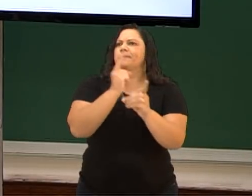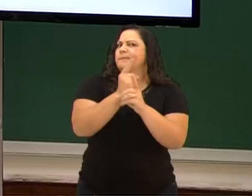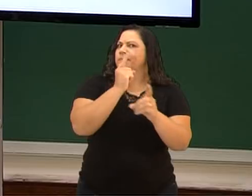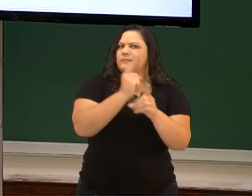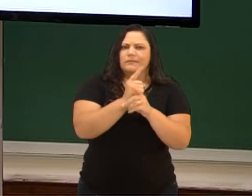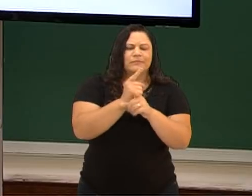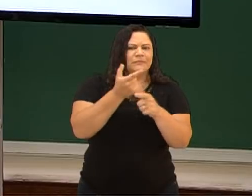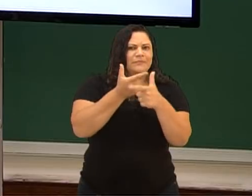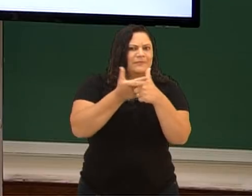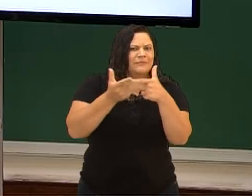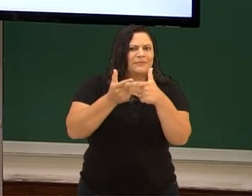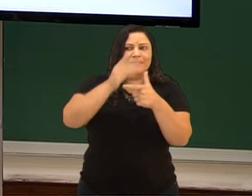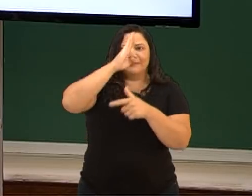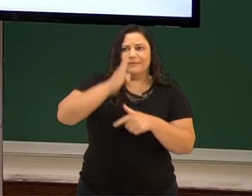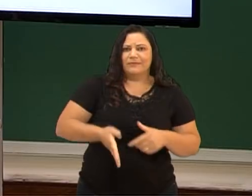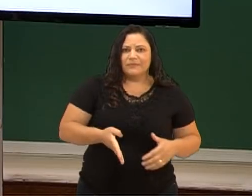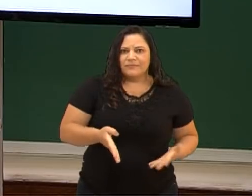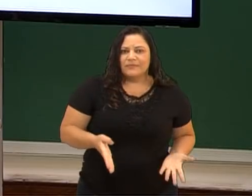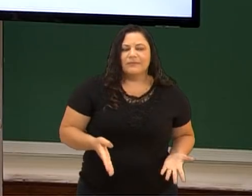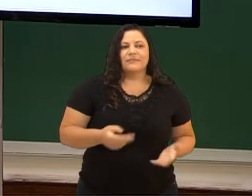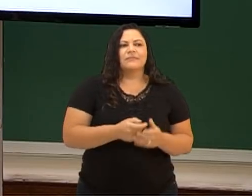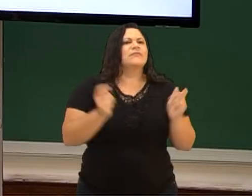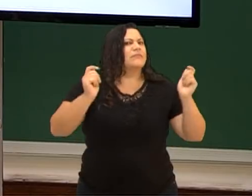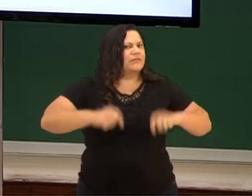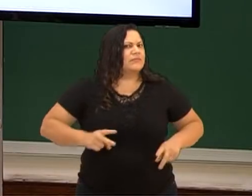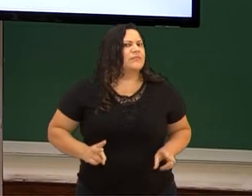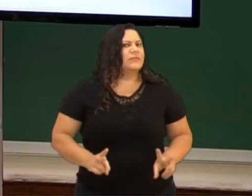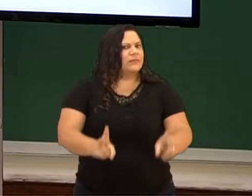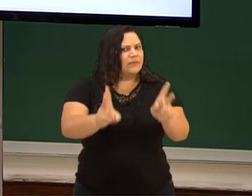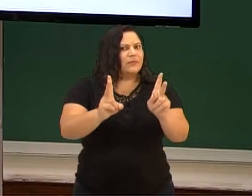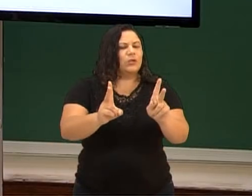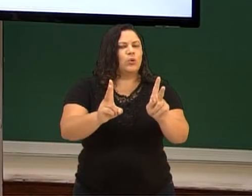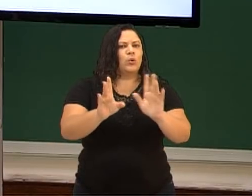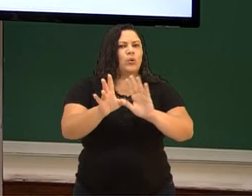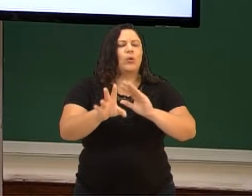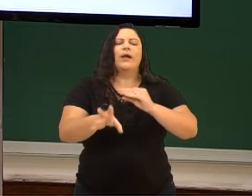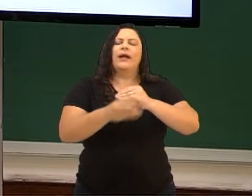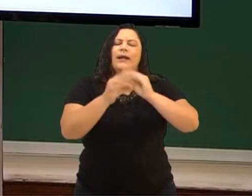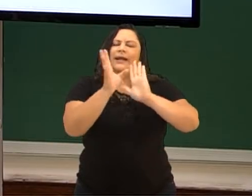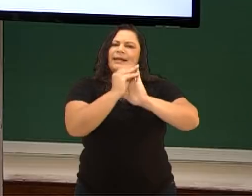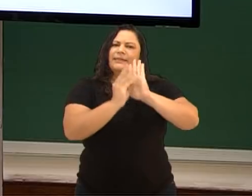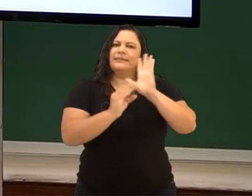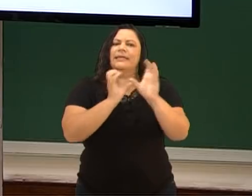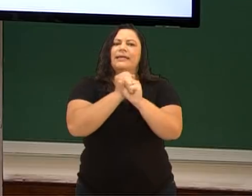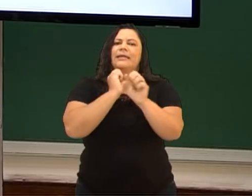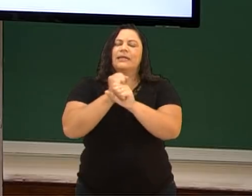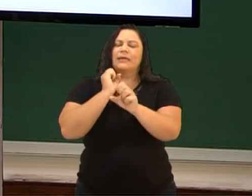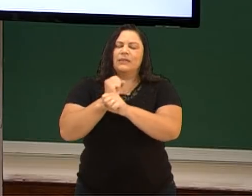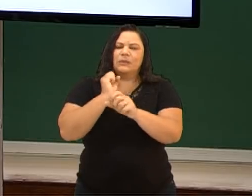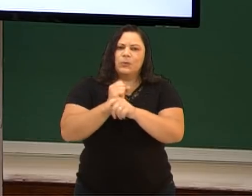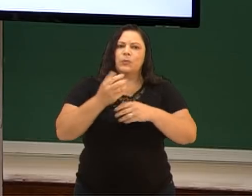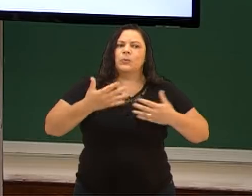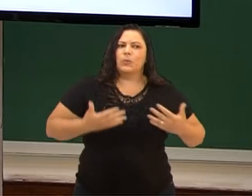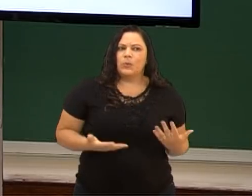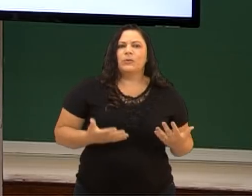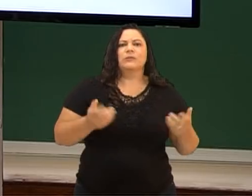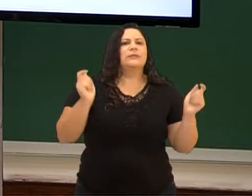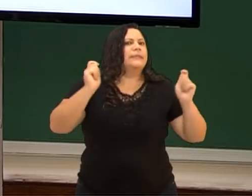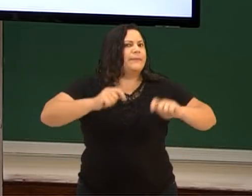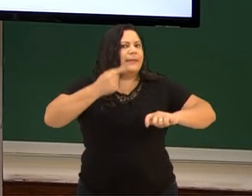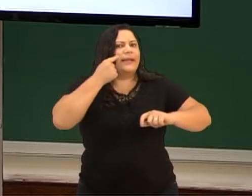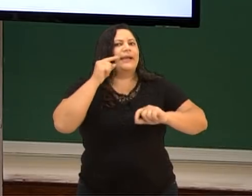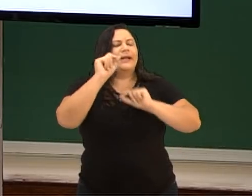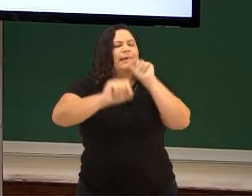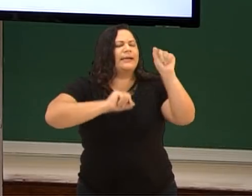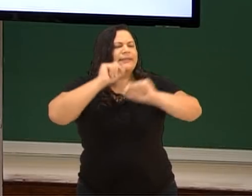divisão exata. Eu posso colocar aqui, né, continuar essa conta com números decimais, mas nós vamos optar por parar por aqui, porque nós queremos achar